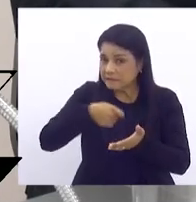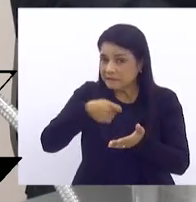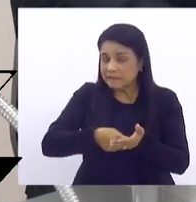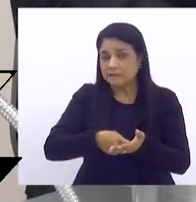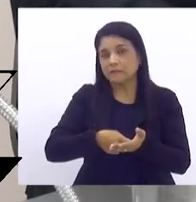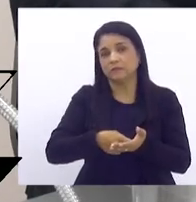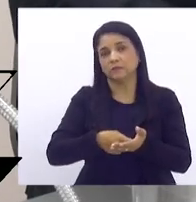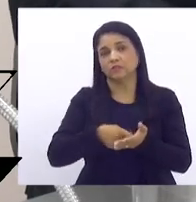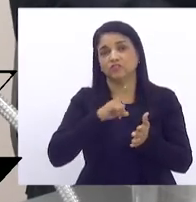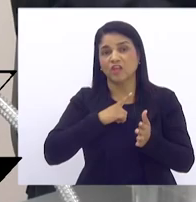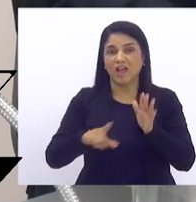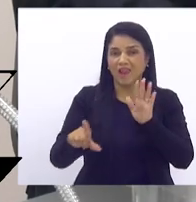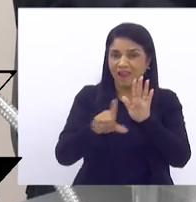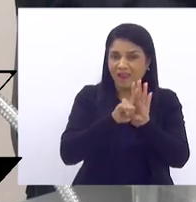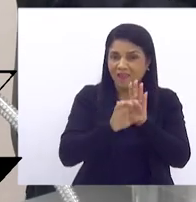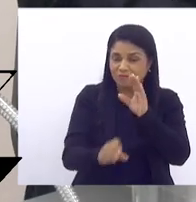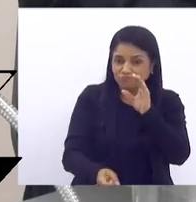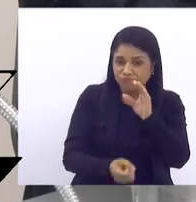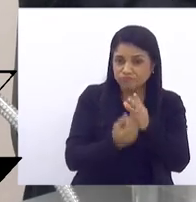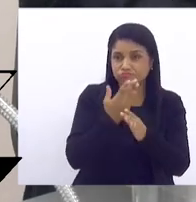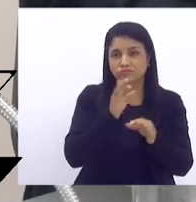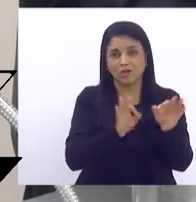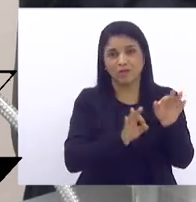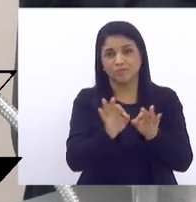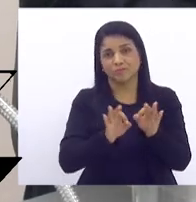lei instituindo um programa.